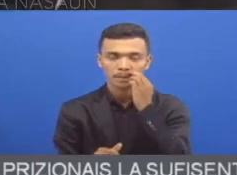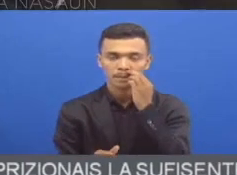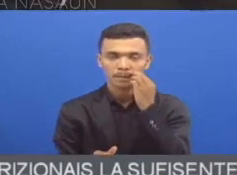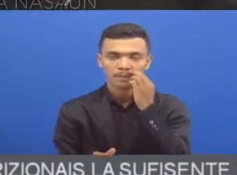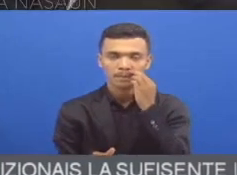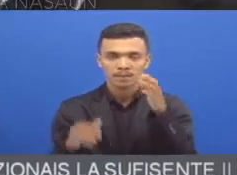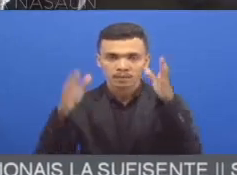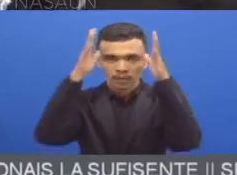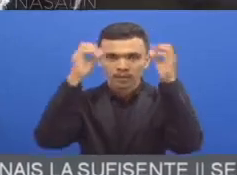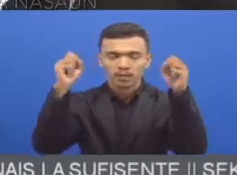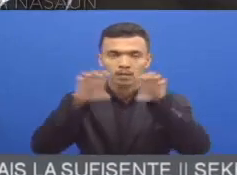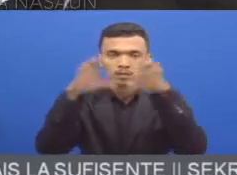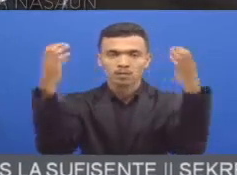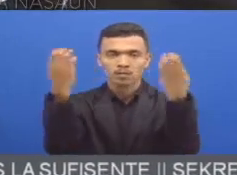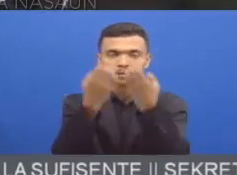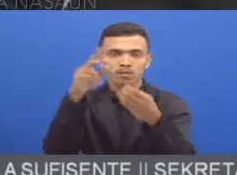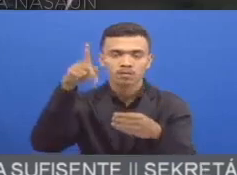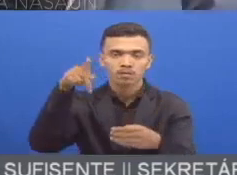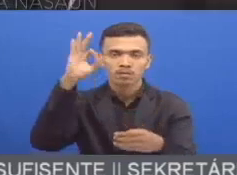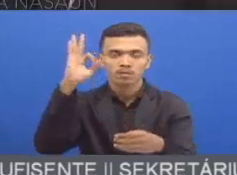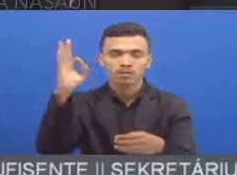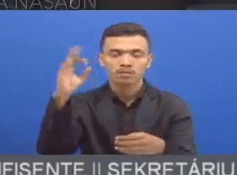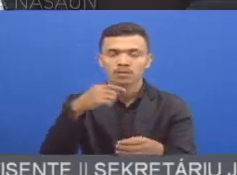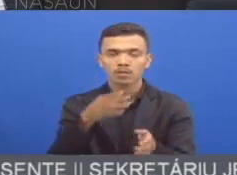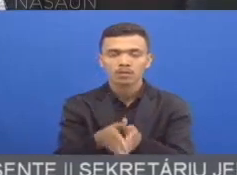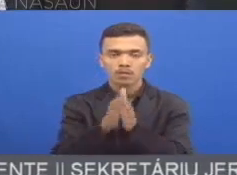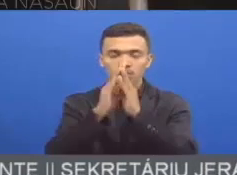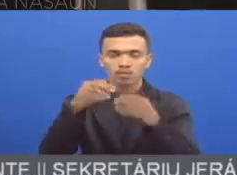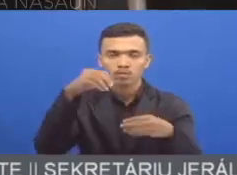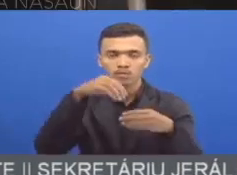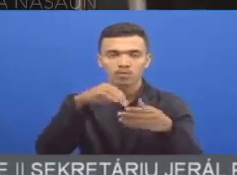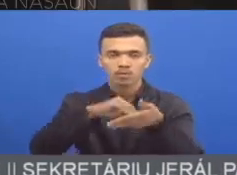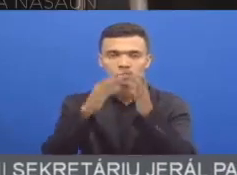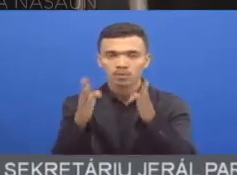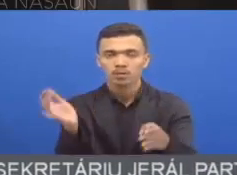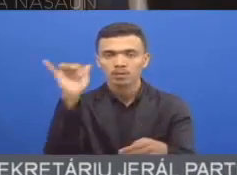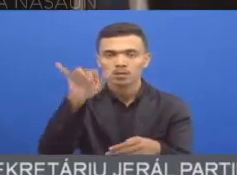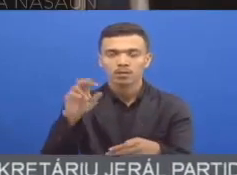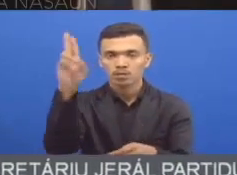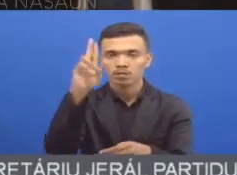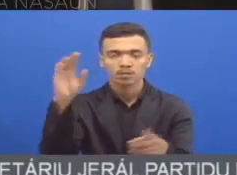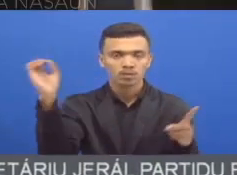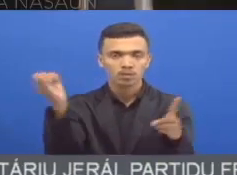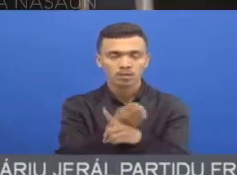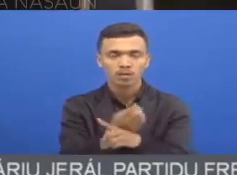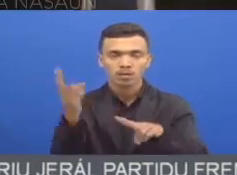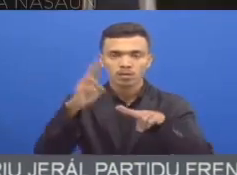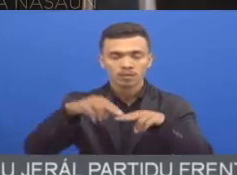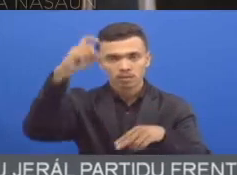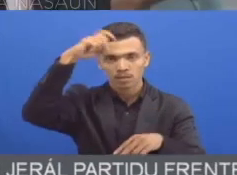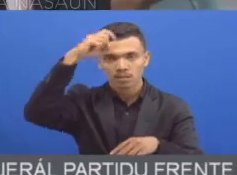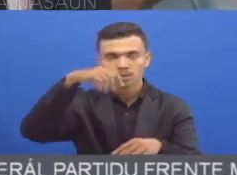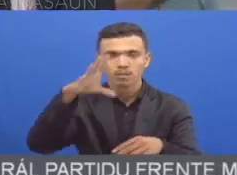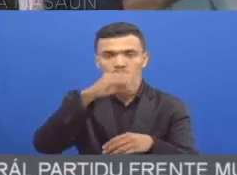Timor-Leste. Presidente Comissão Função Pública, Faustino Cardoso, Rússia Bolseiro Sira, atua aproveita a oportunidade, onde aumenta a habilidade